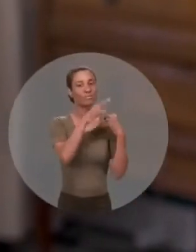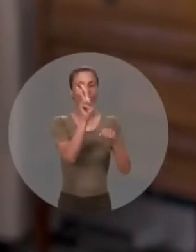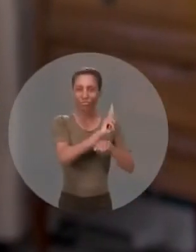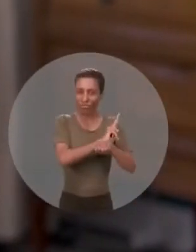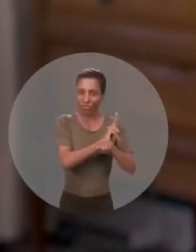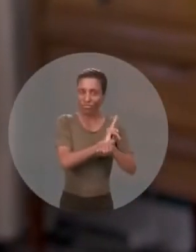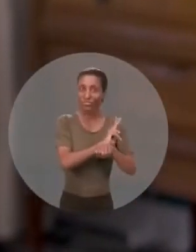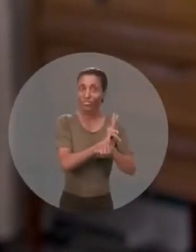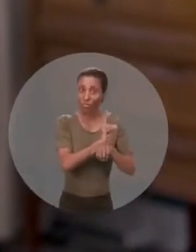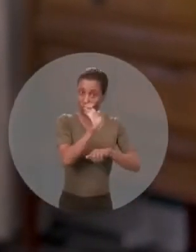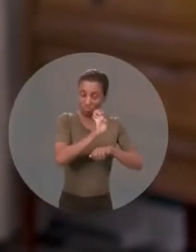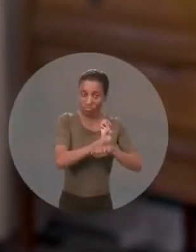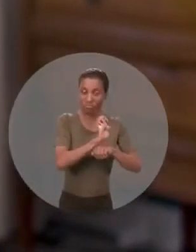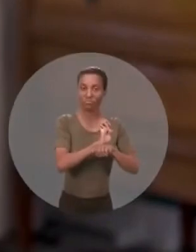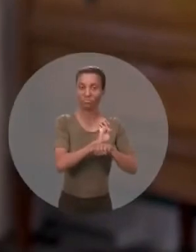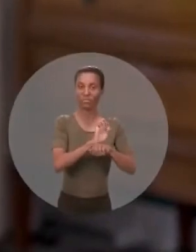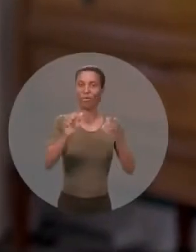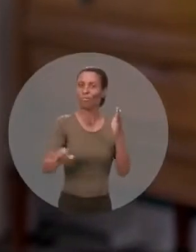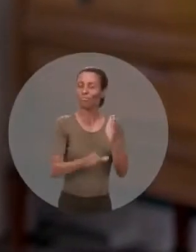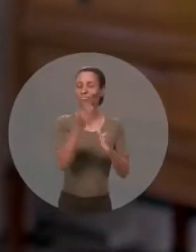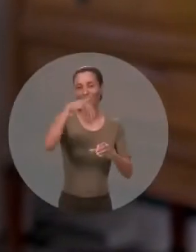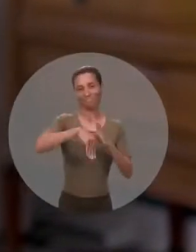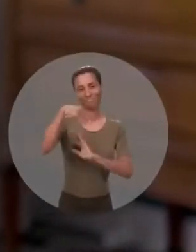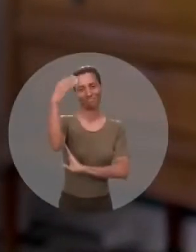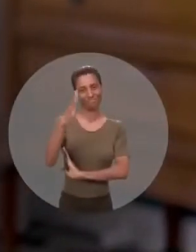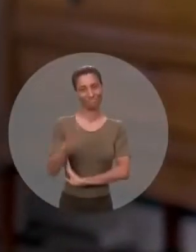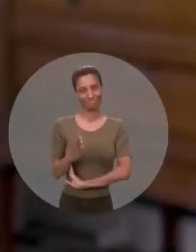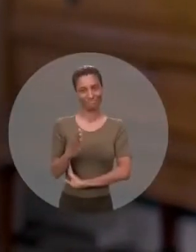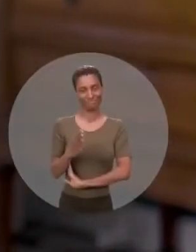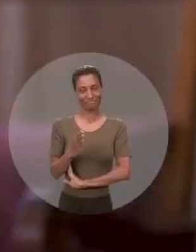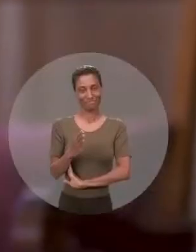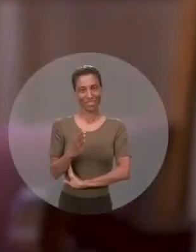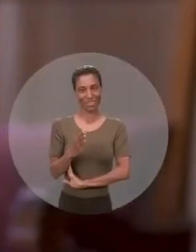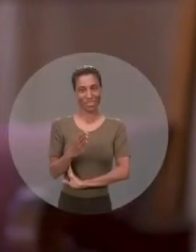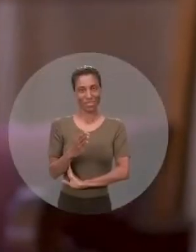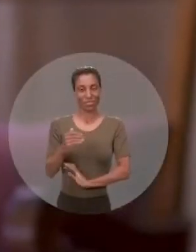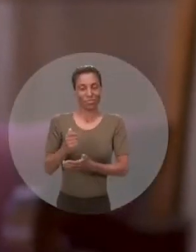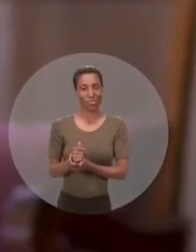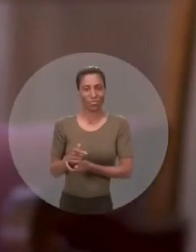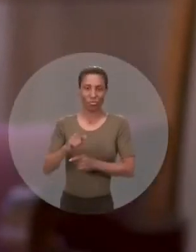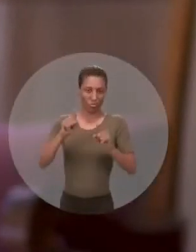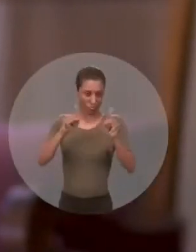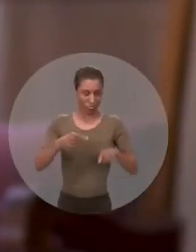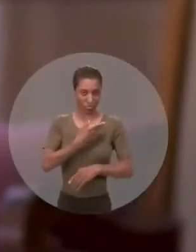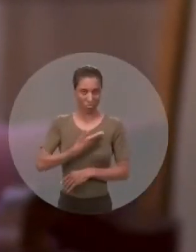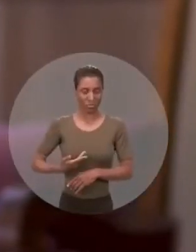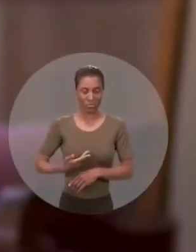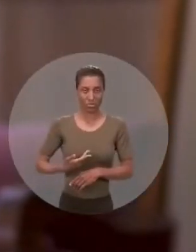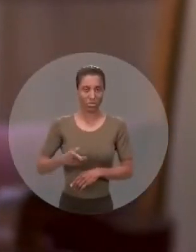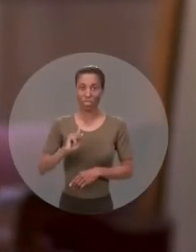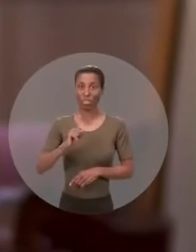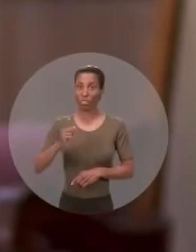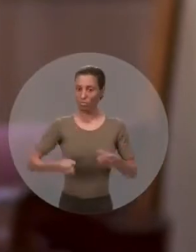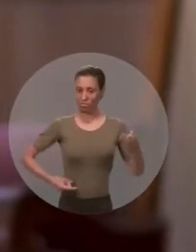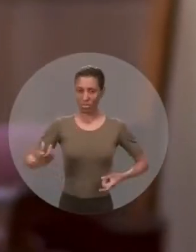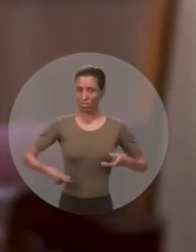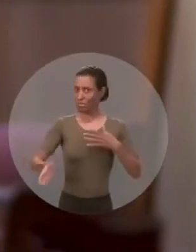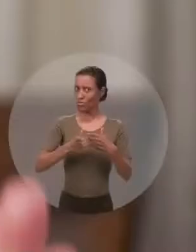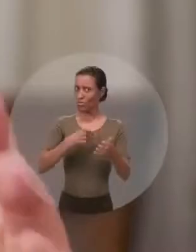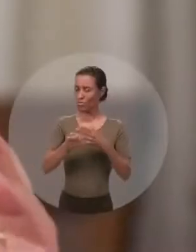de Responsabilidade Fiscal Estadual, a primeira no Brasil, para que nenhum agente público